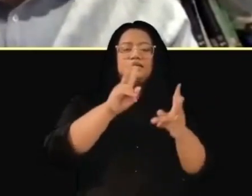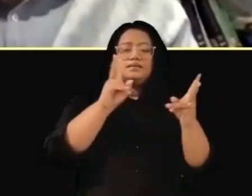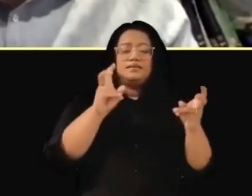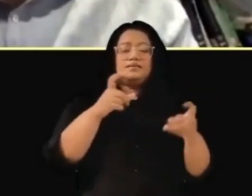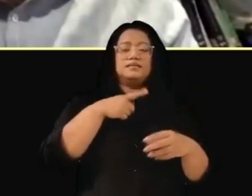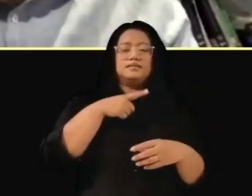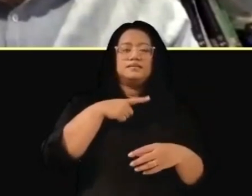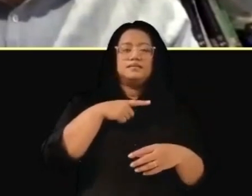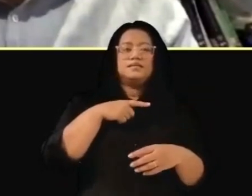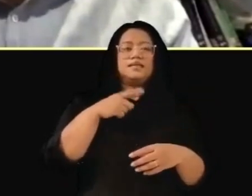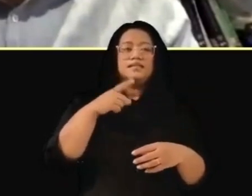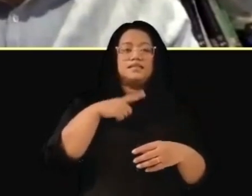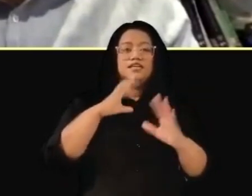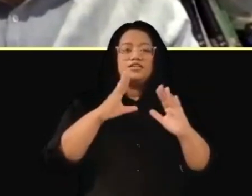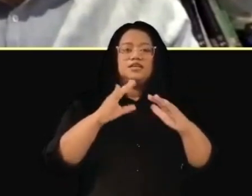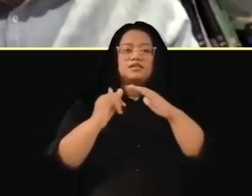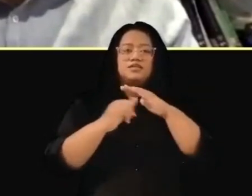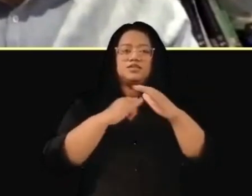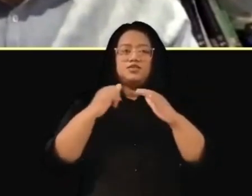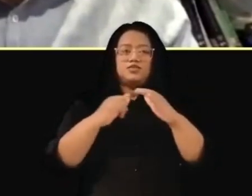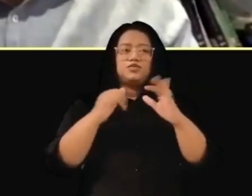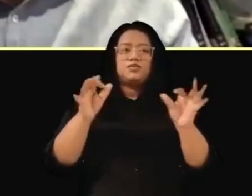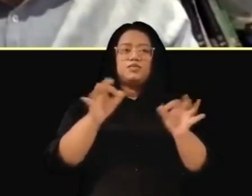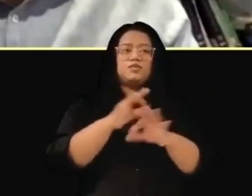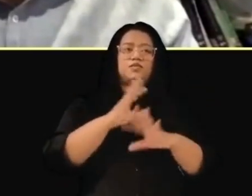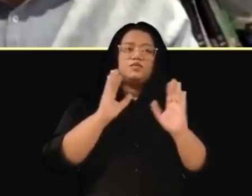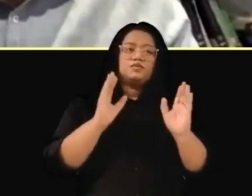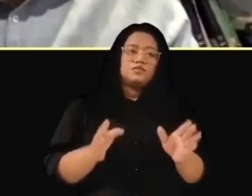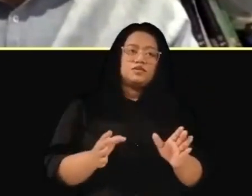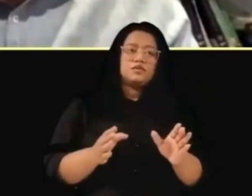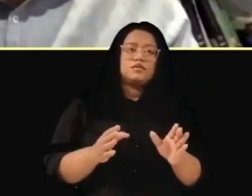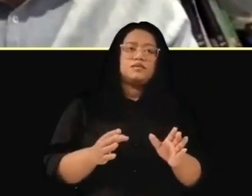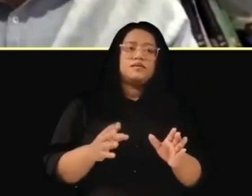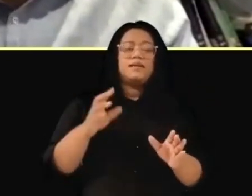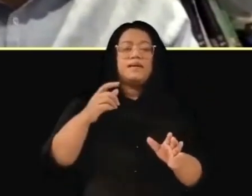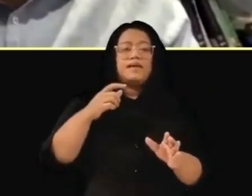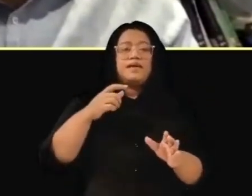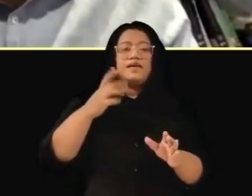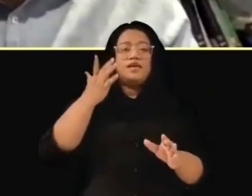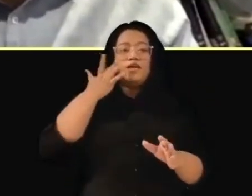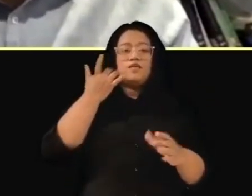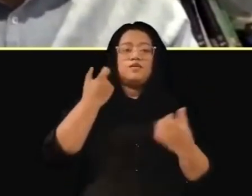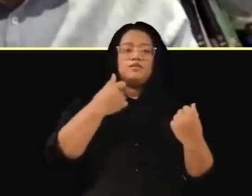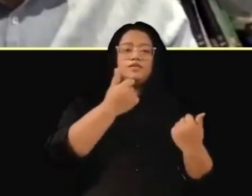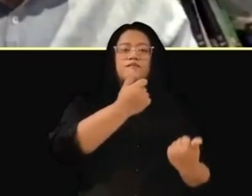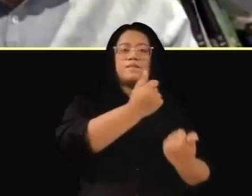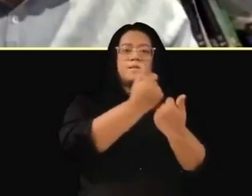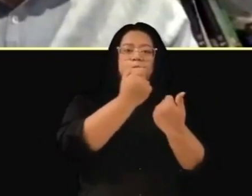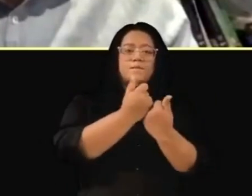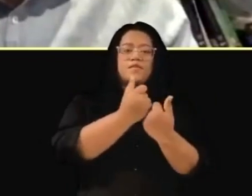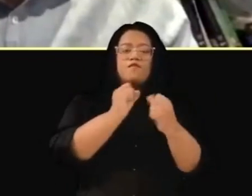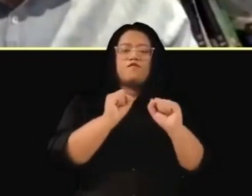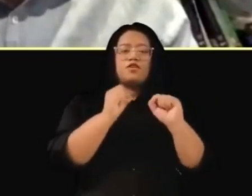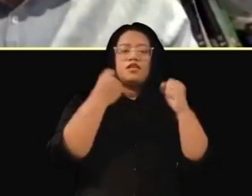já temos as instituições, isso que me parece importante. Então, do meu ponto de vista, nós deveríamos fortalecer essas instituições,